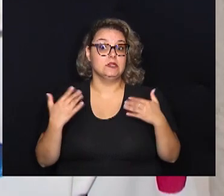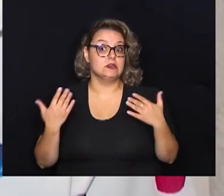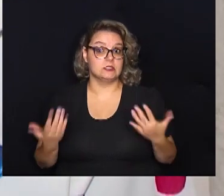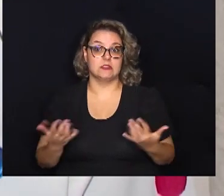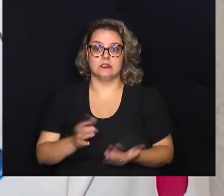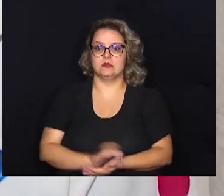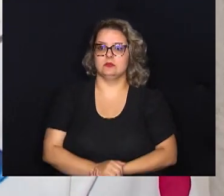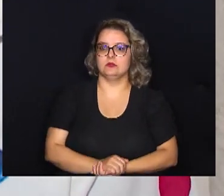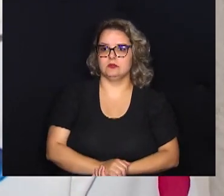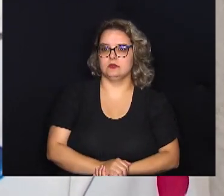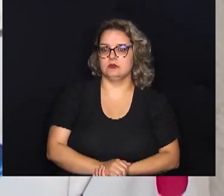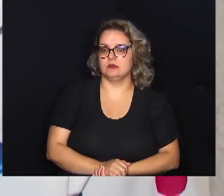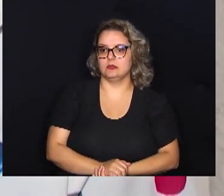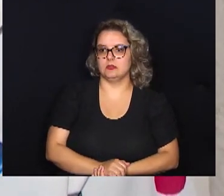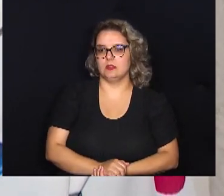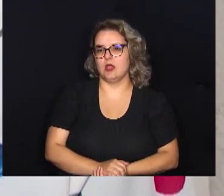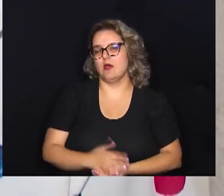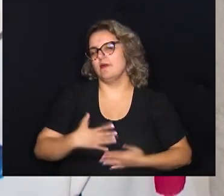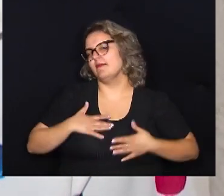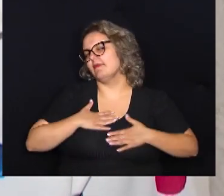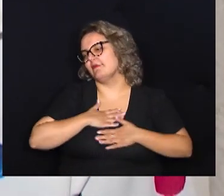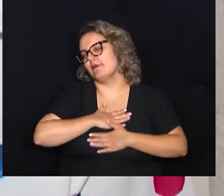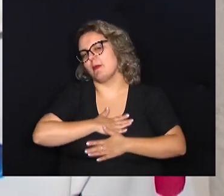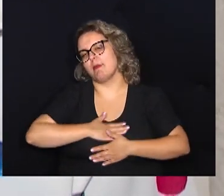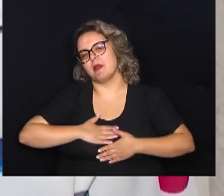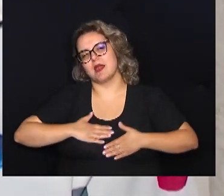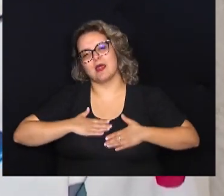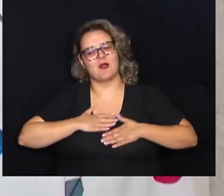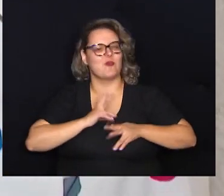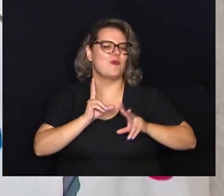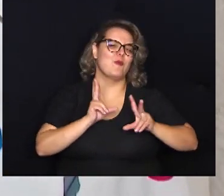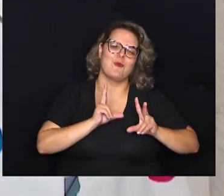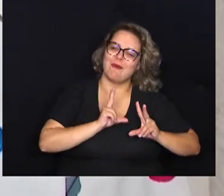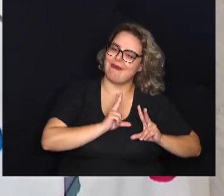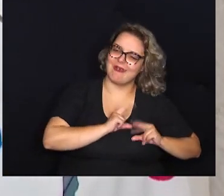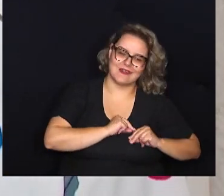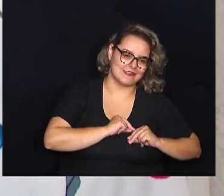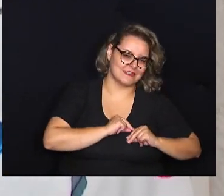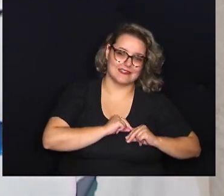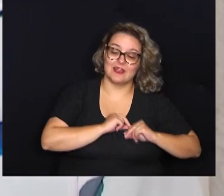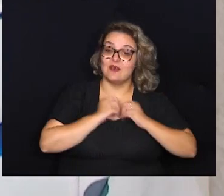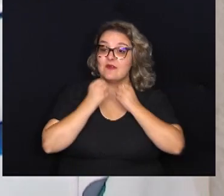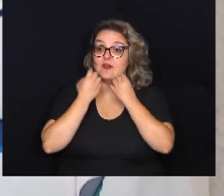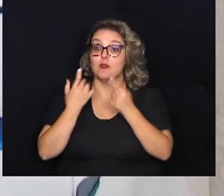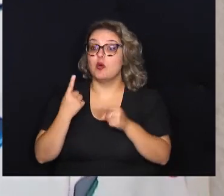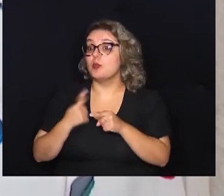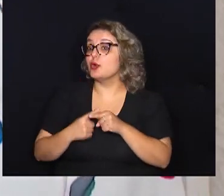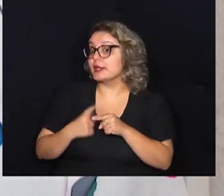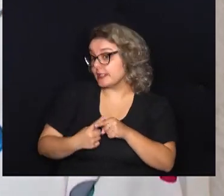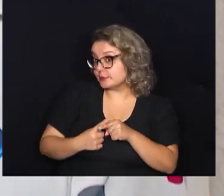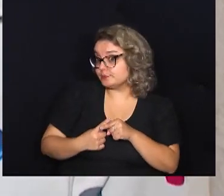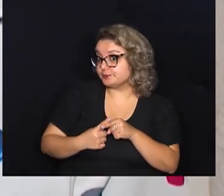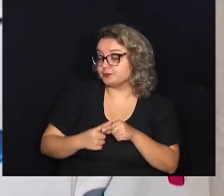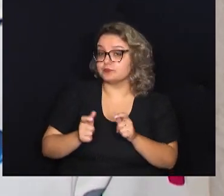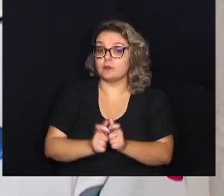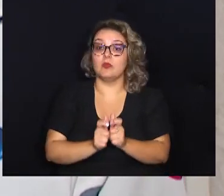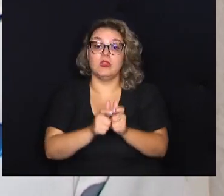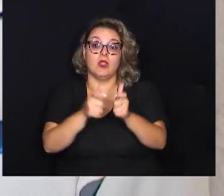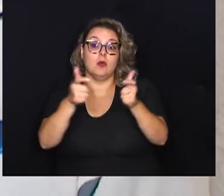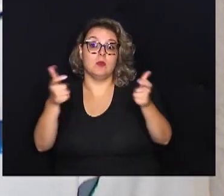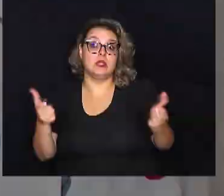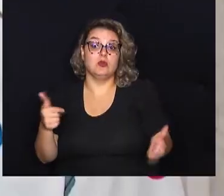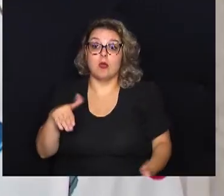foi muito gostoso, nossa, foi bom porque daí aumentou mais